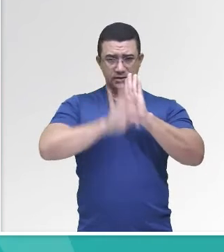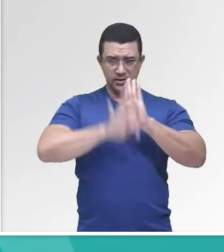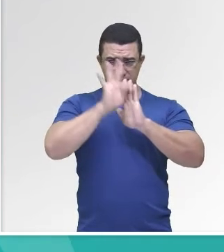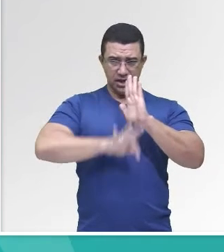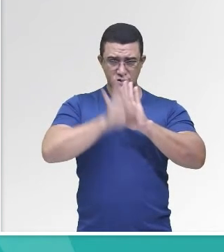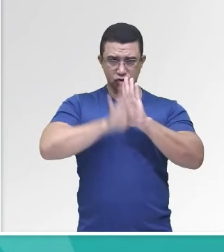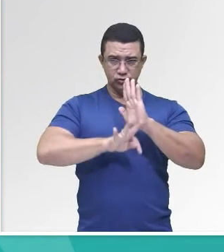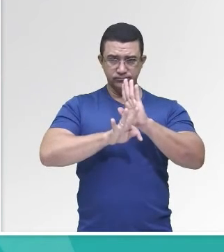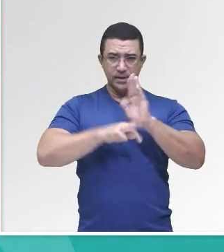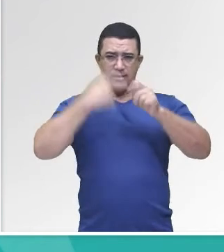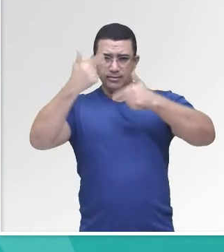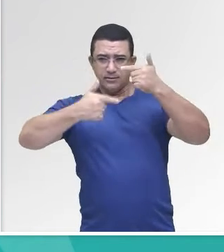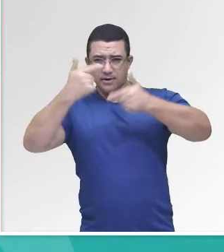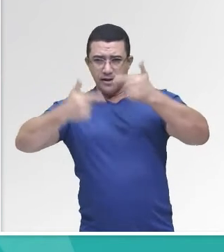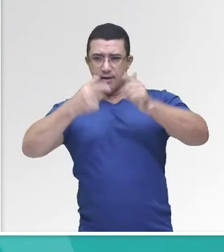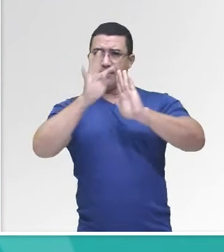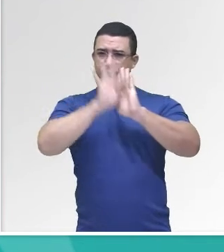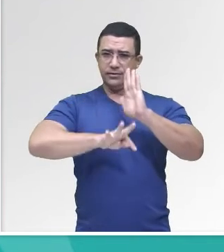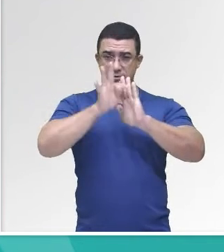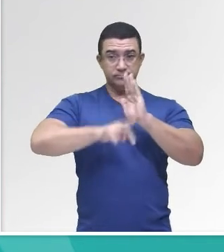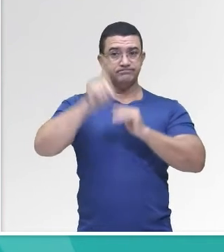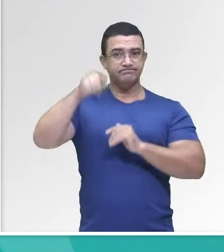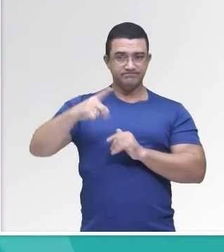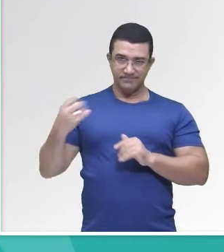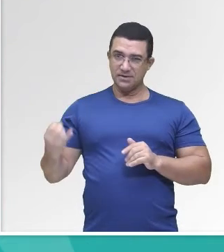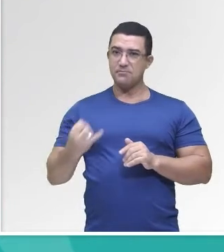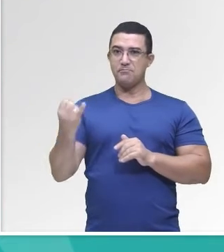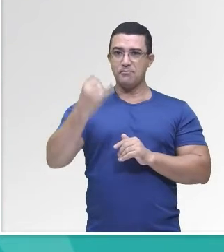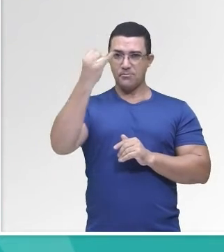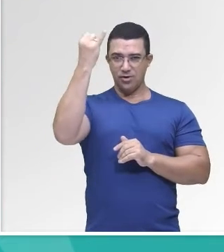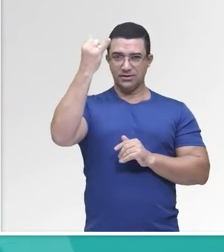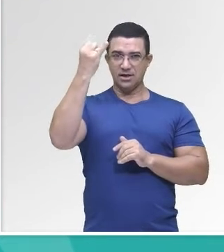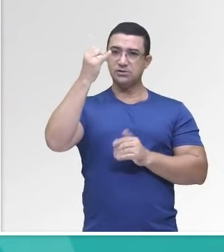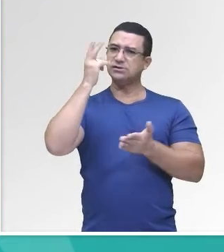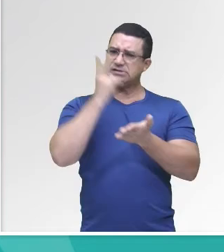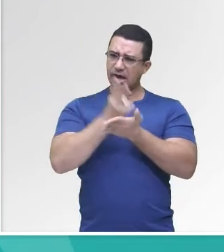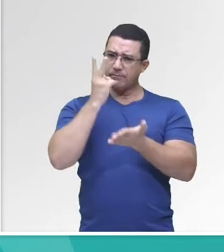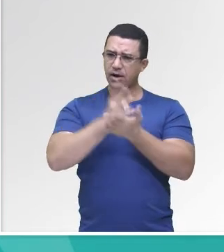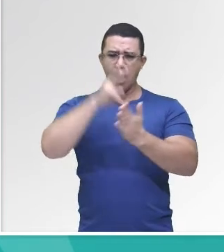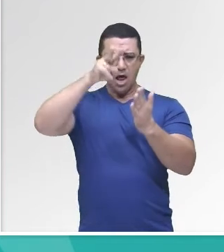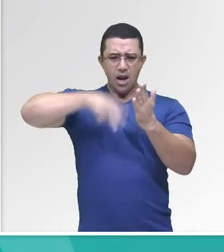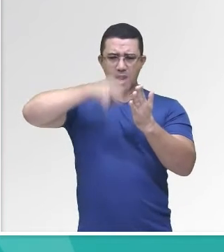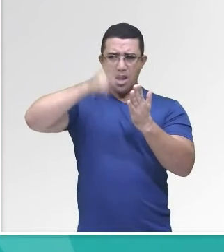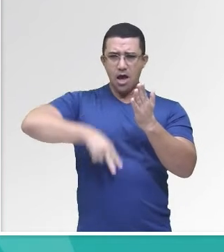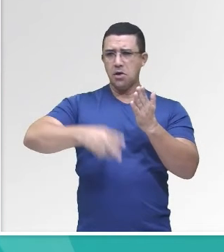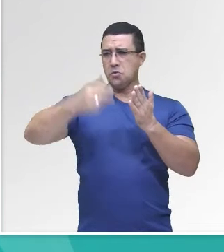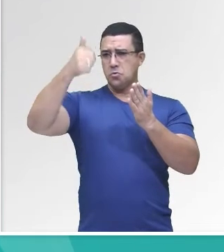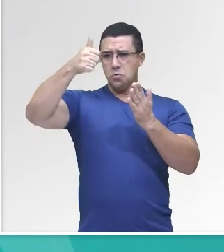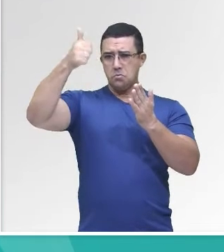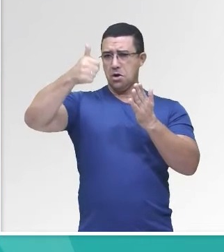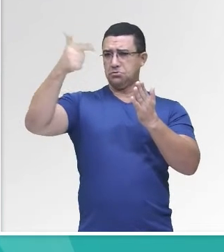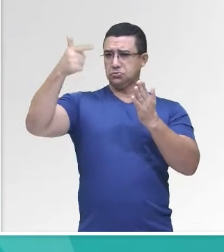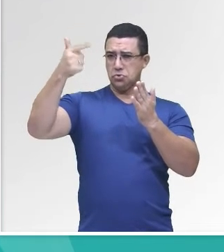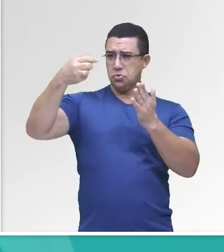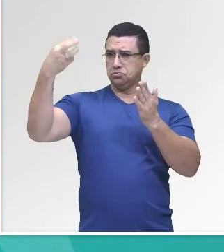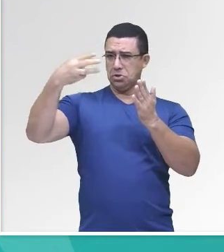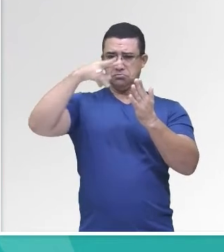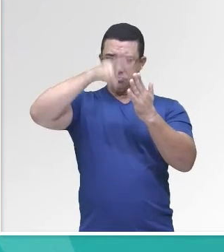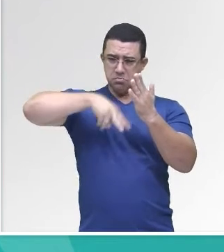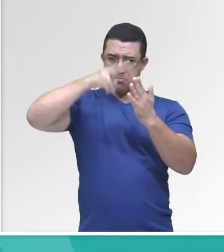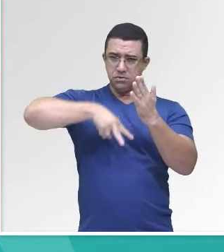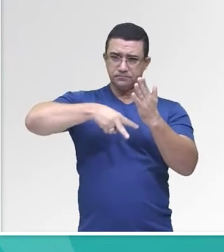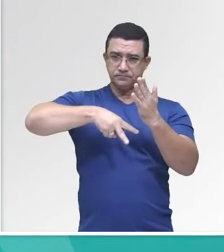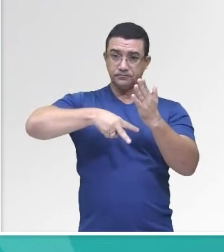vai trabalhar texto, é interessante que a gente faça mais de uma leitura, né? Então, nós vamos fazer